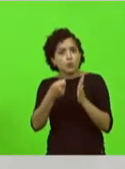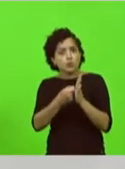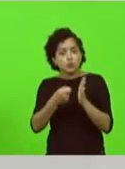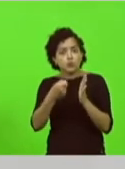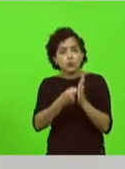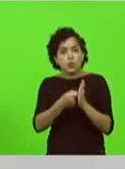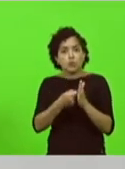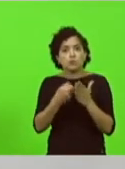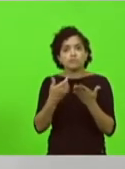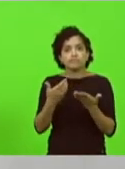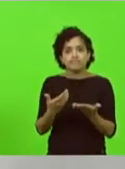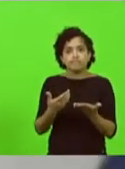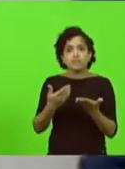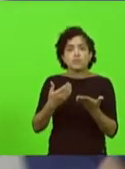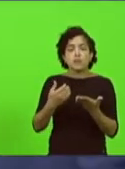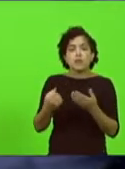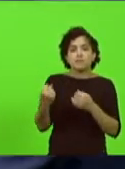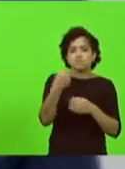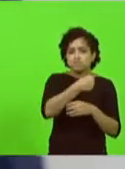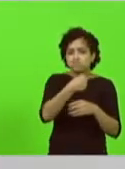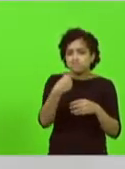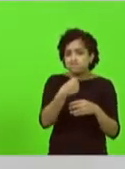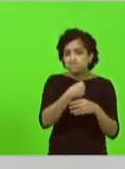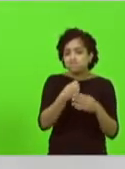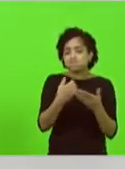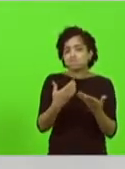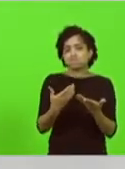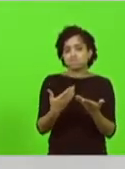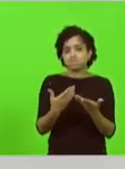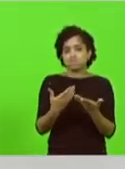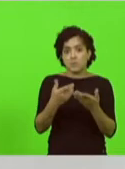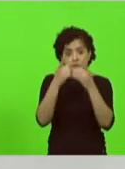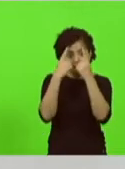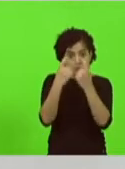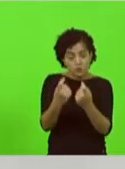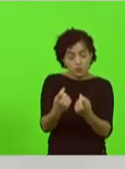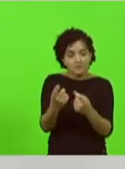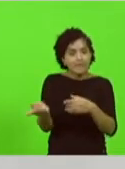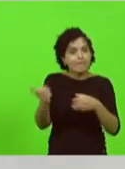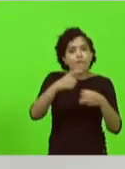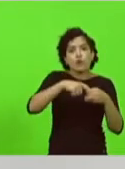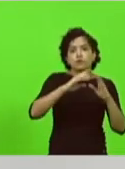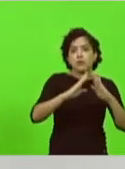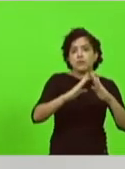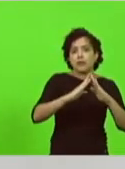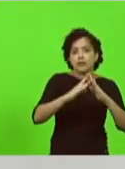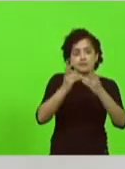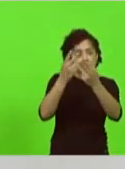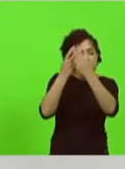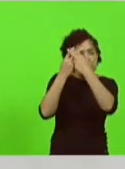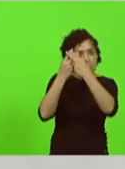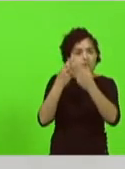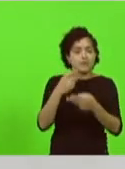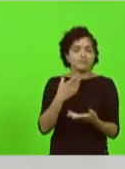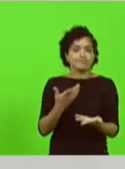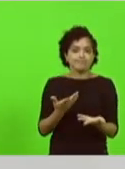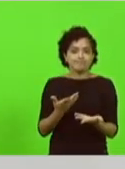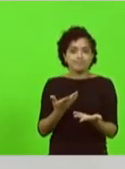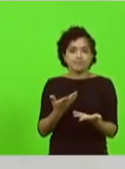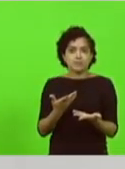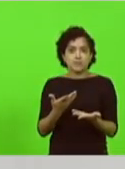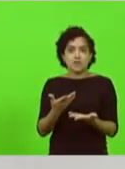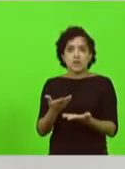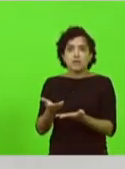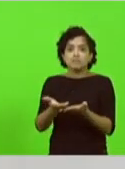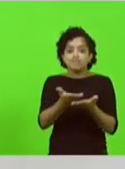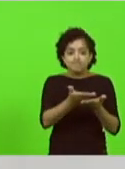cria, espancada, não quer voltar para a casa que morava, porque ficou traumatizada, está tendo uma vaquinha online